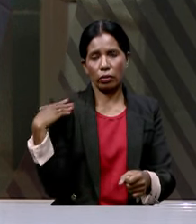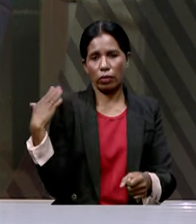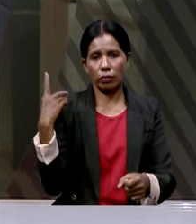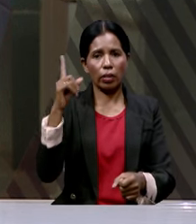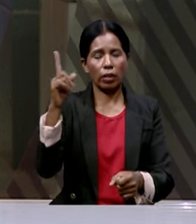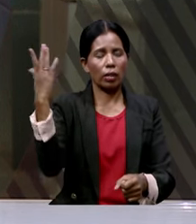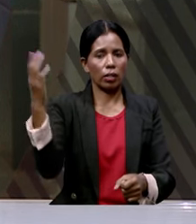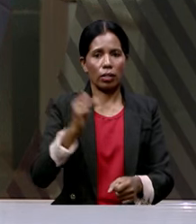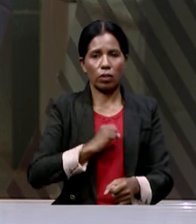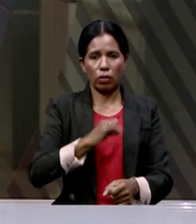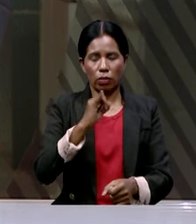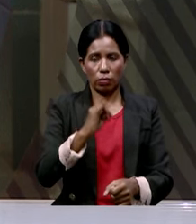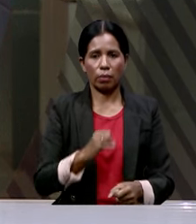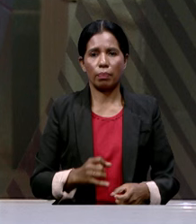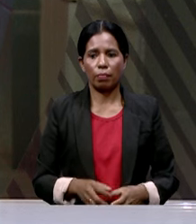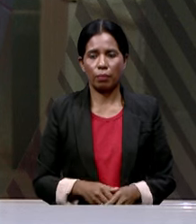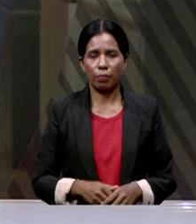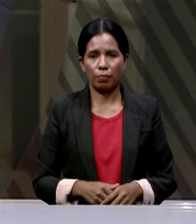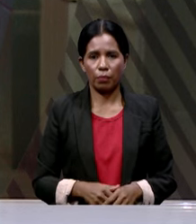Kovalima.